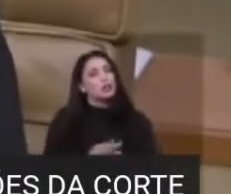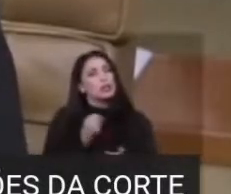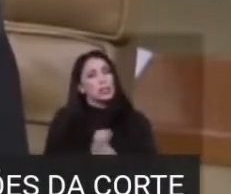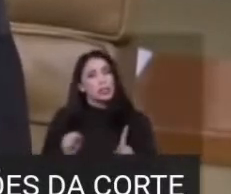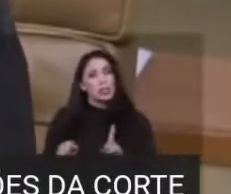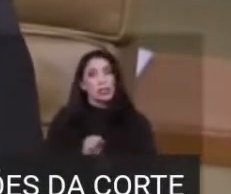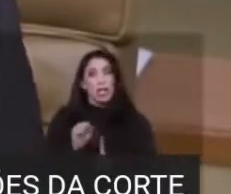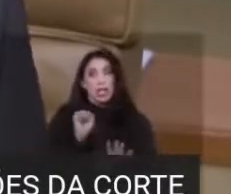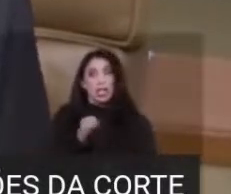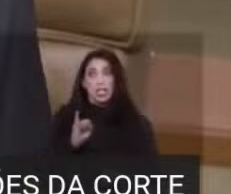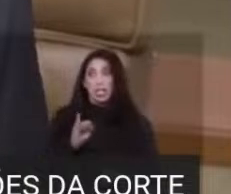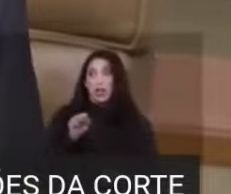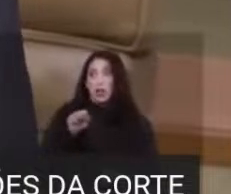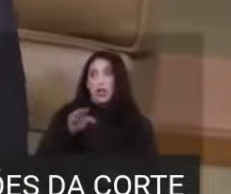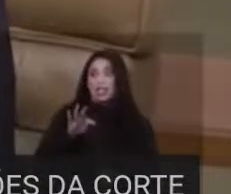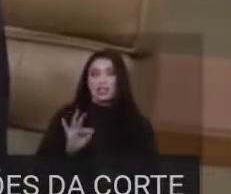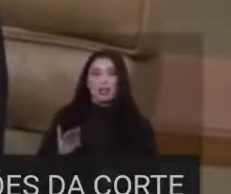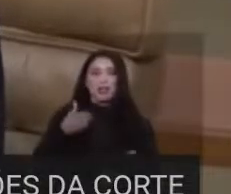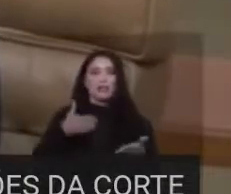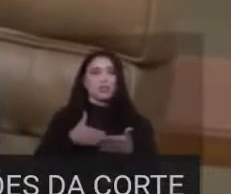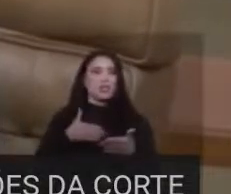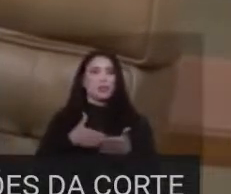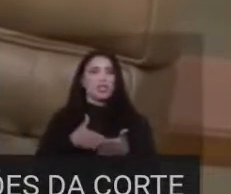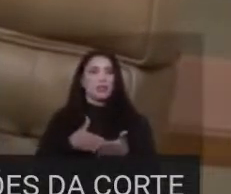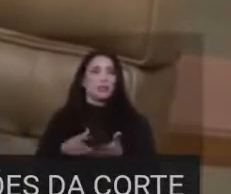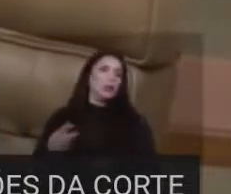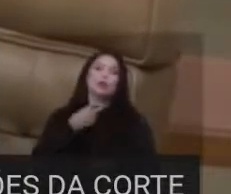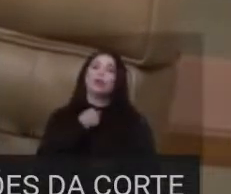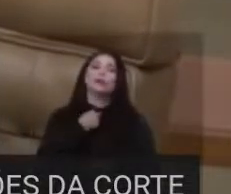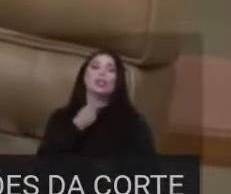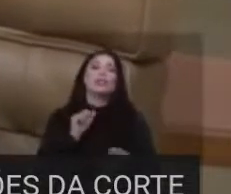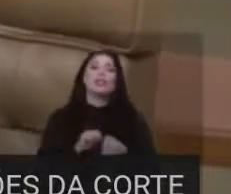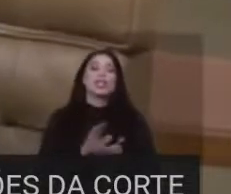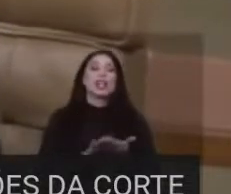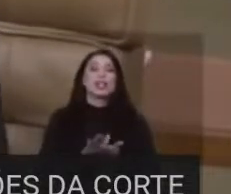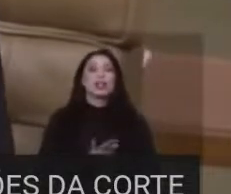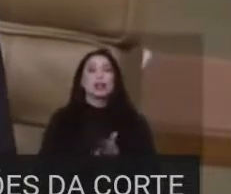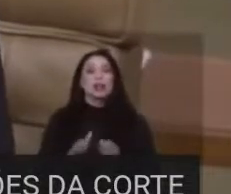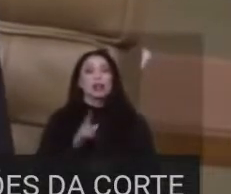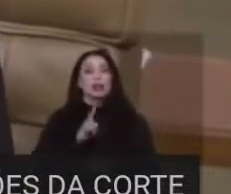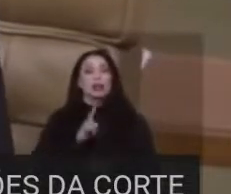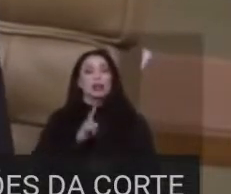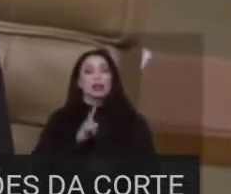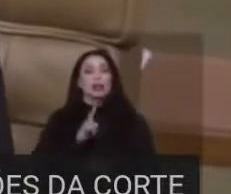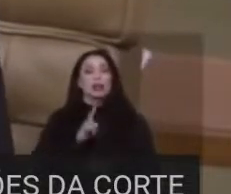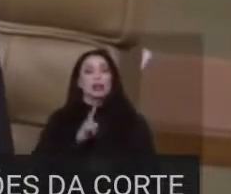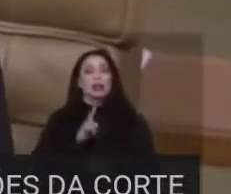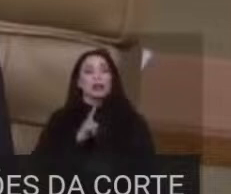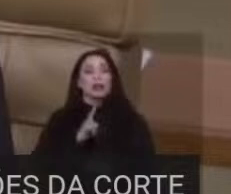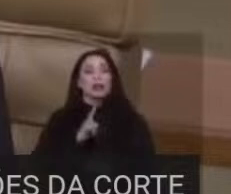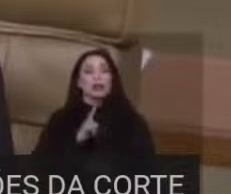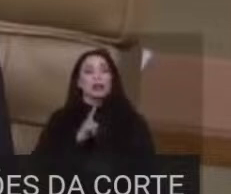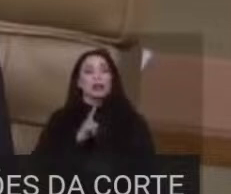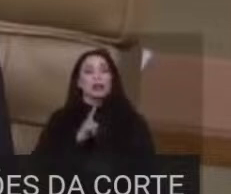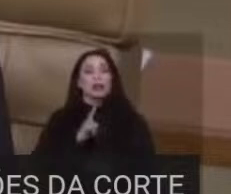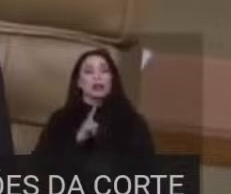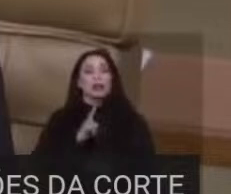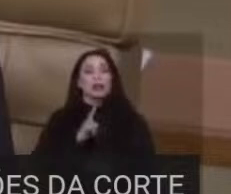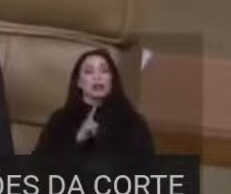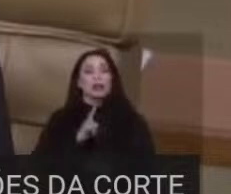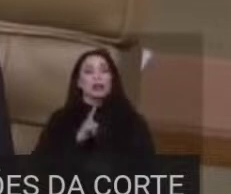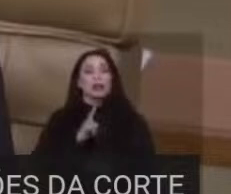caso a Corte estivesse limitada num passado recente pelas amarras burocráticas. Mas não era só você juntar todo mundo